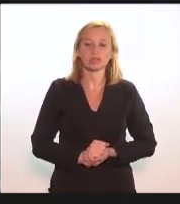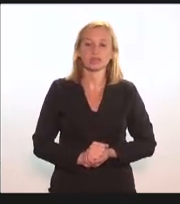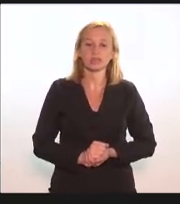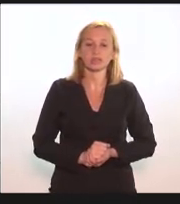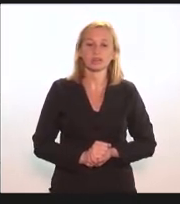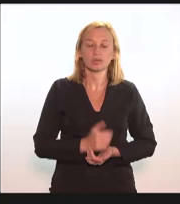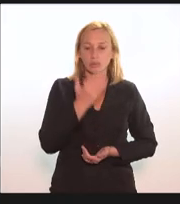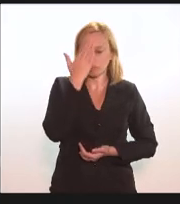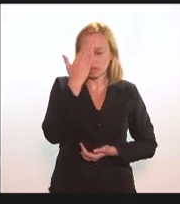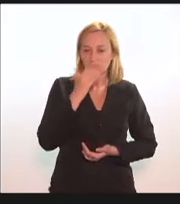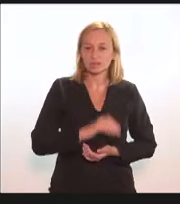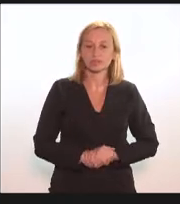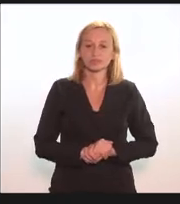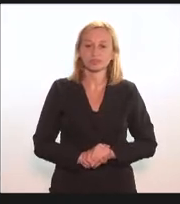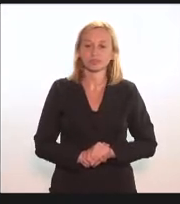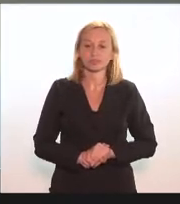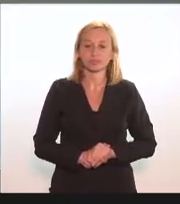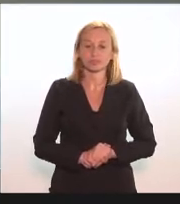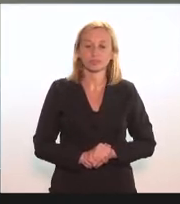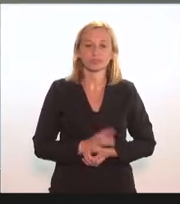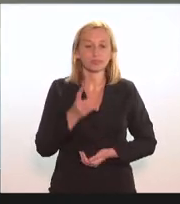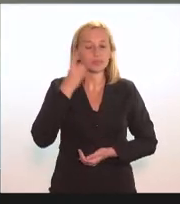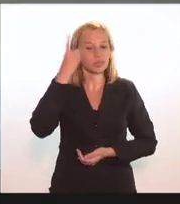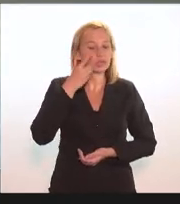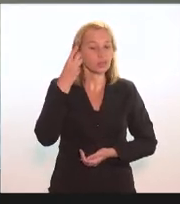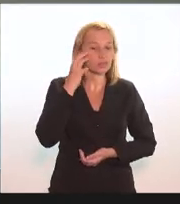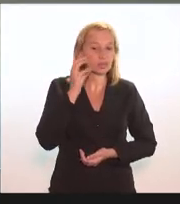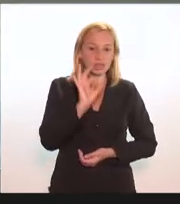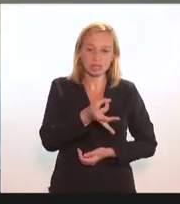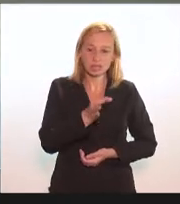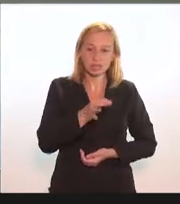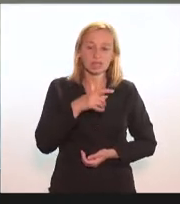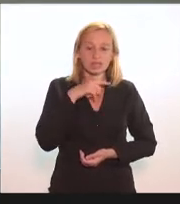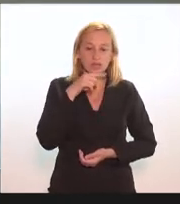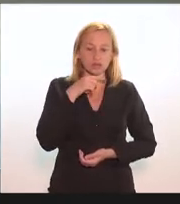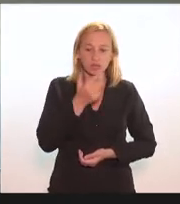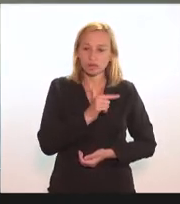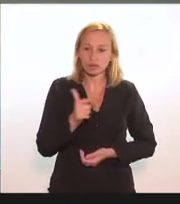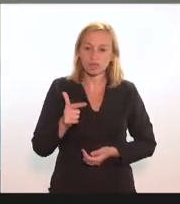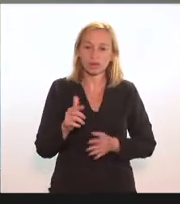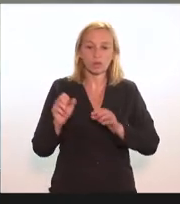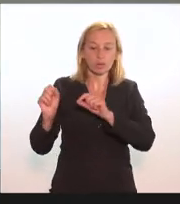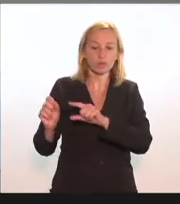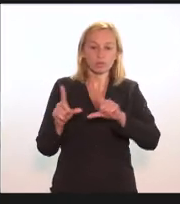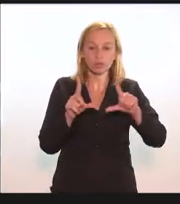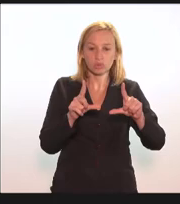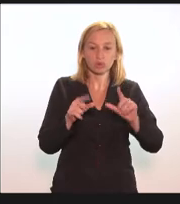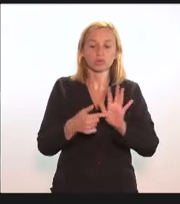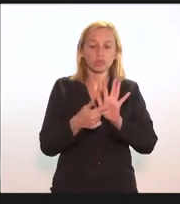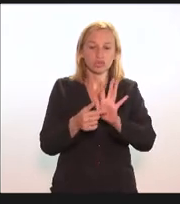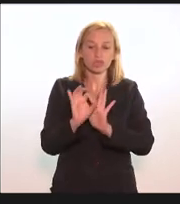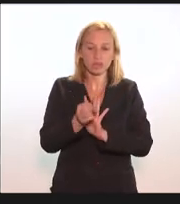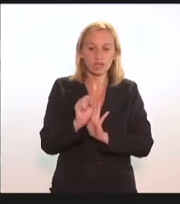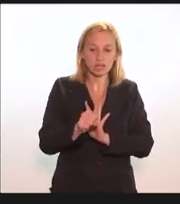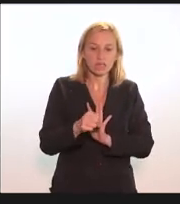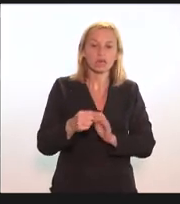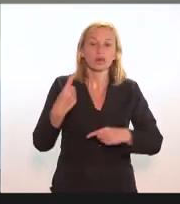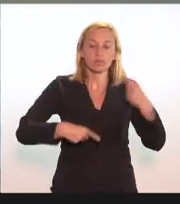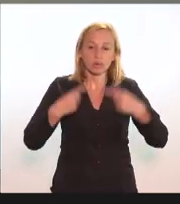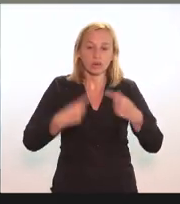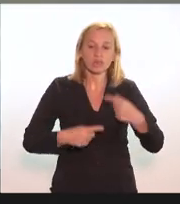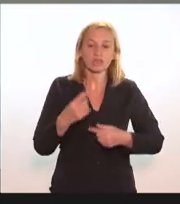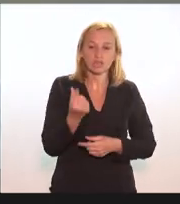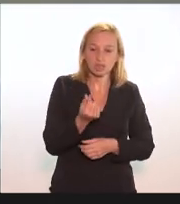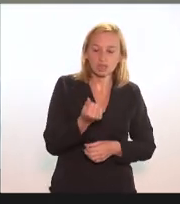Obrigado. Deputado Valdec, sem dúvida, compartilhamos da visão de que, sim, políticas tributárias bem